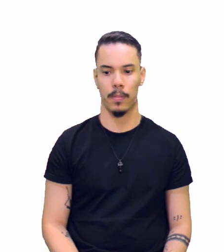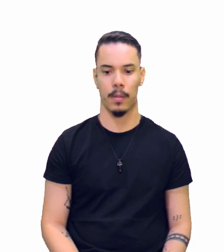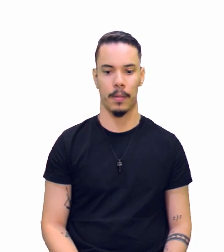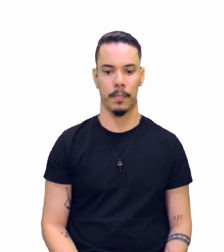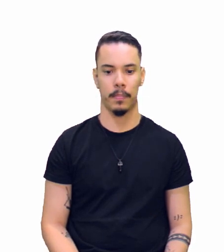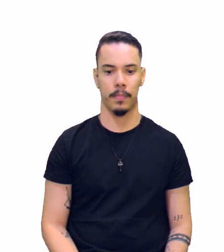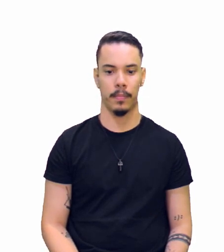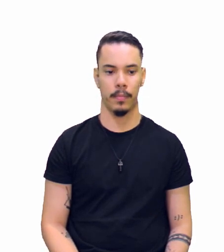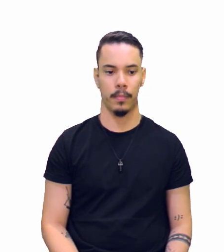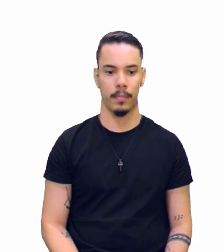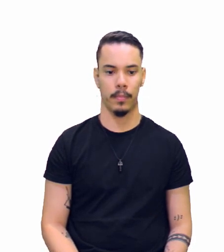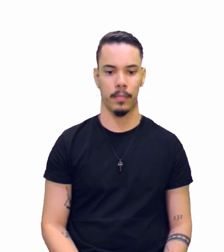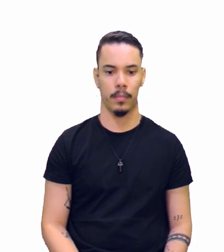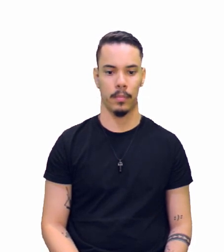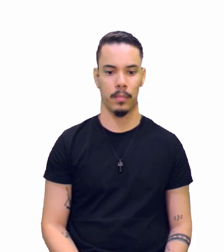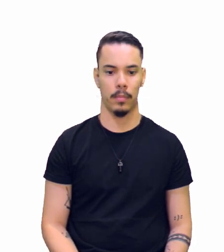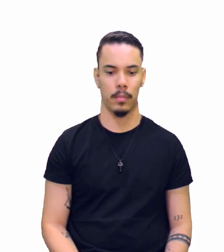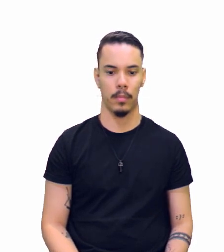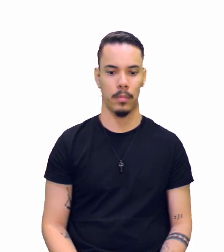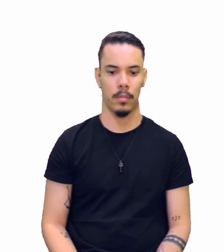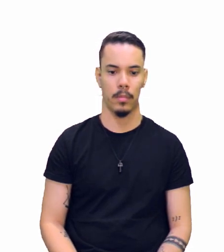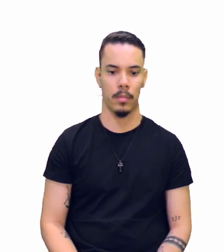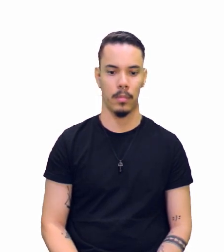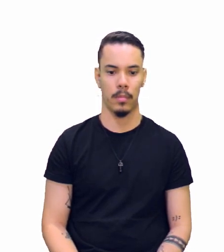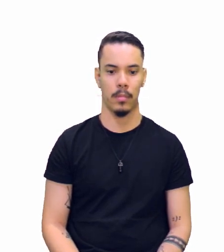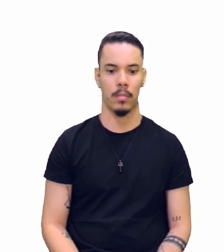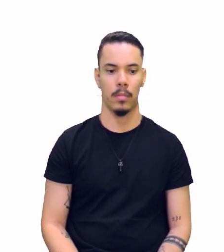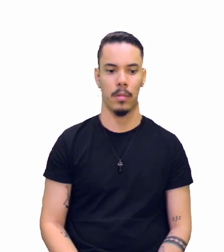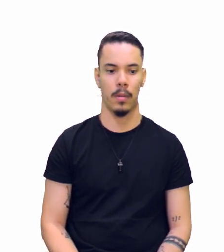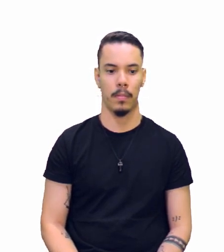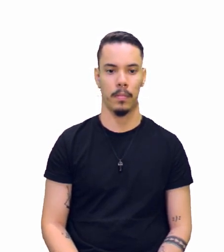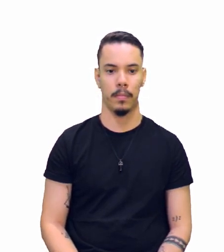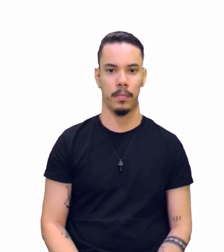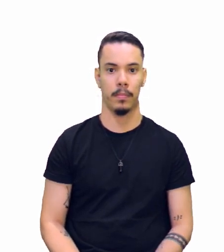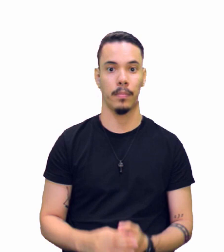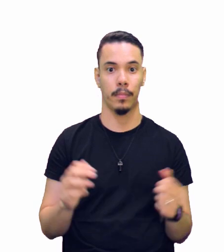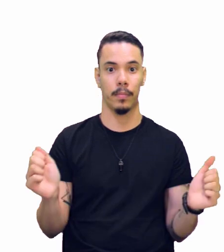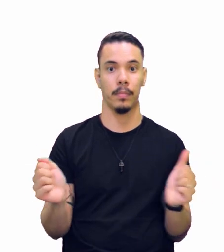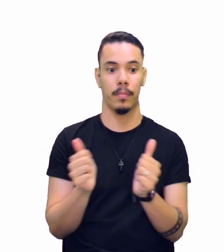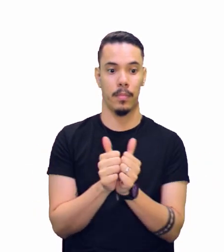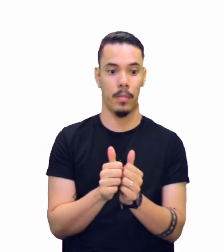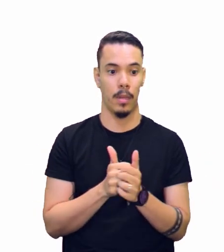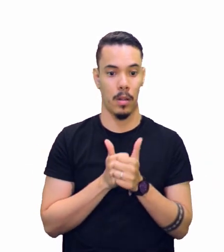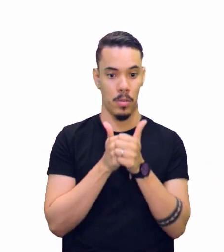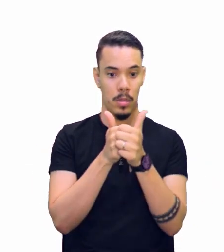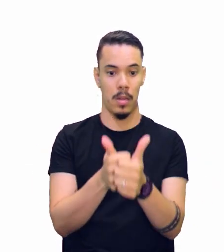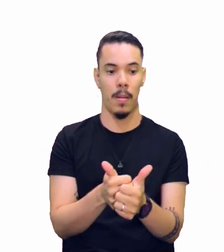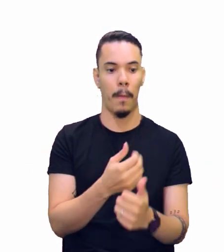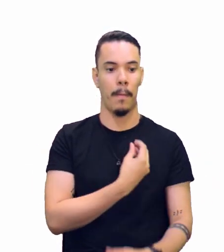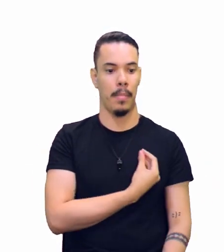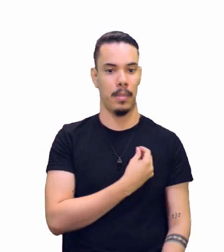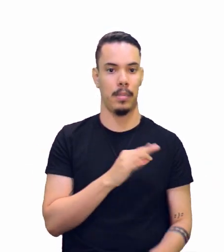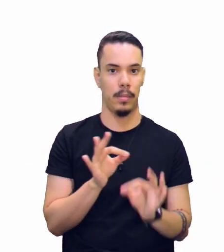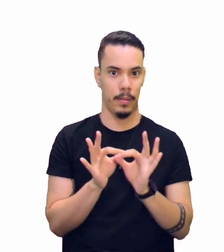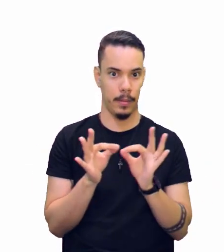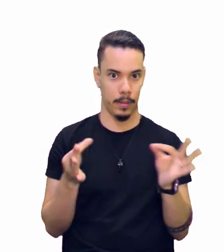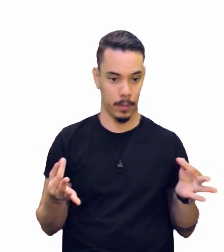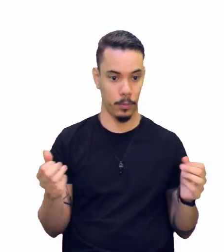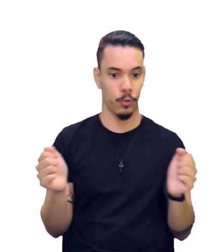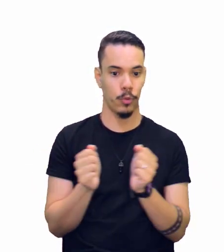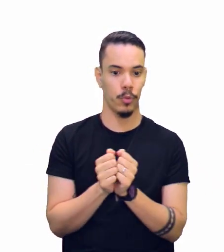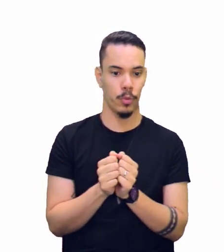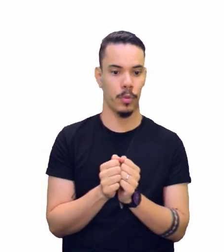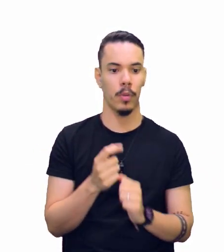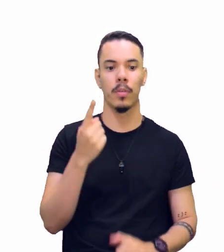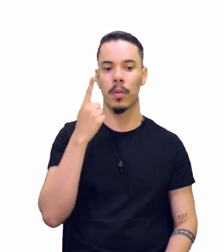mesma forma. O que você vai fazer? Colocar o auxiliar do presente simples da terceira pessoa do singular, junto com o not, que vai